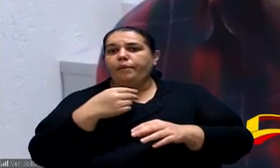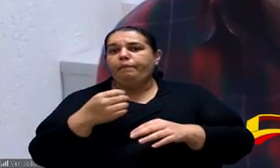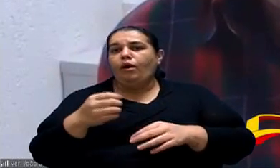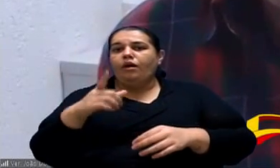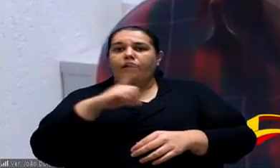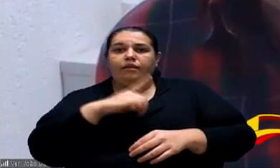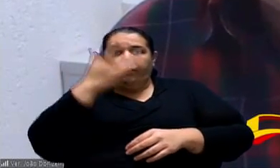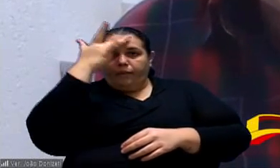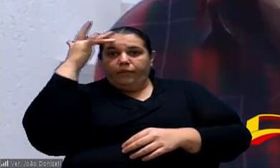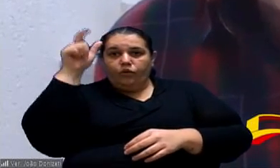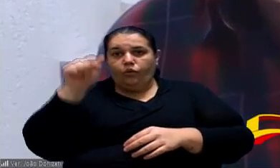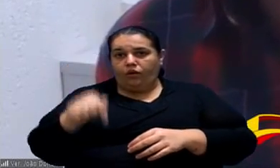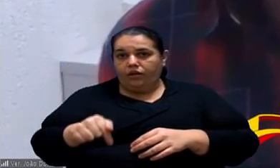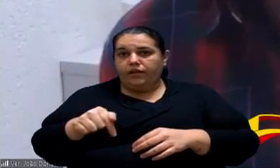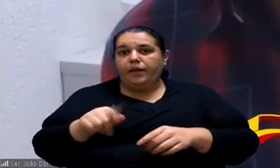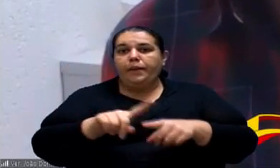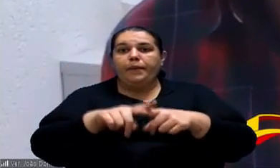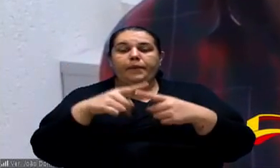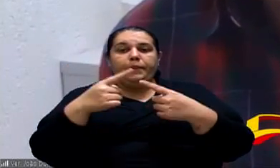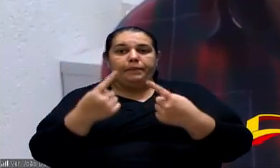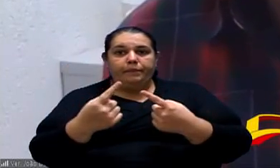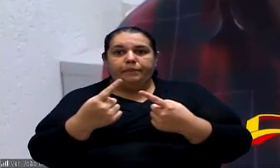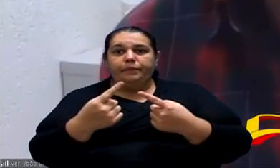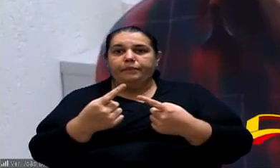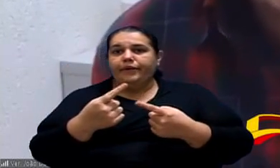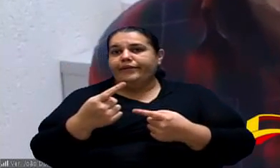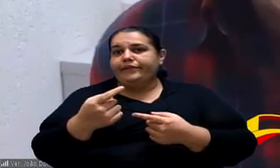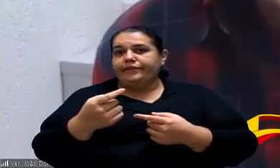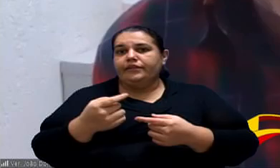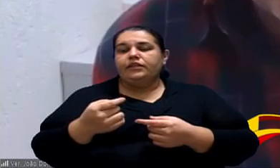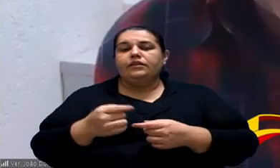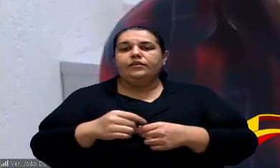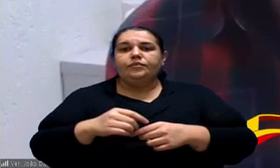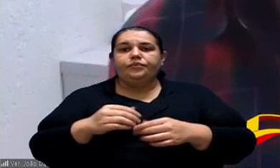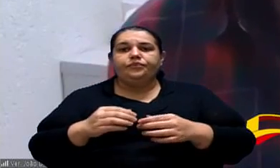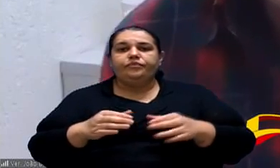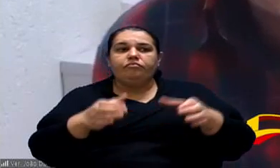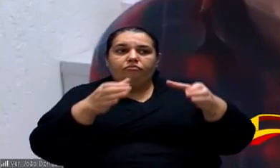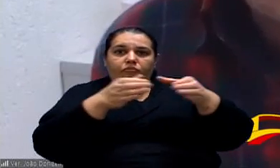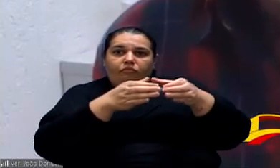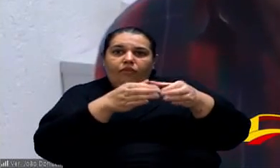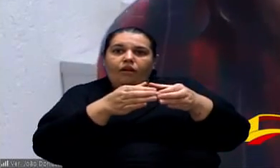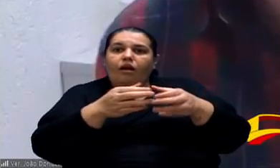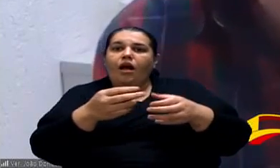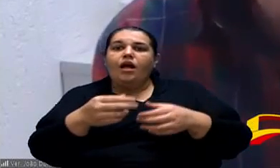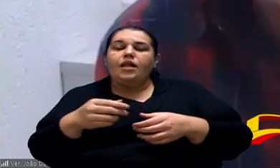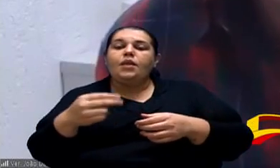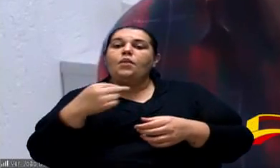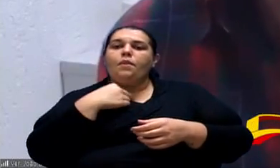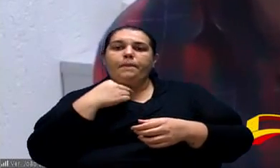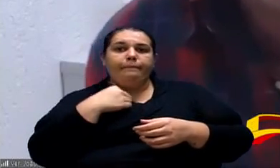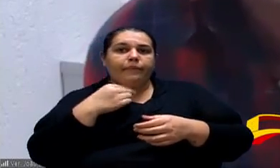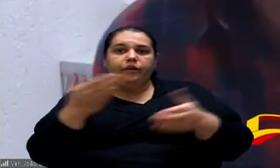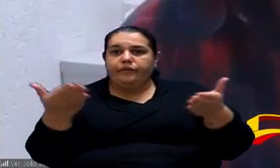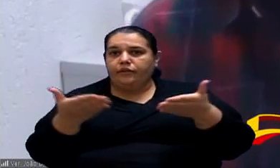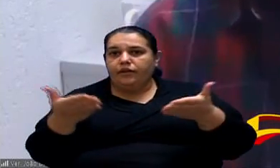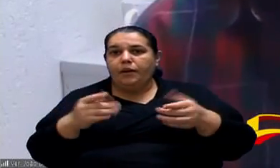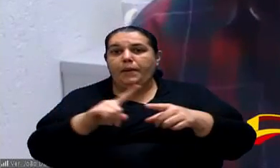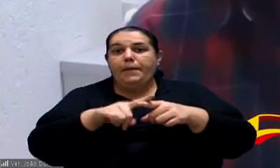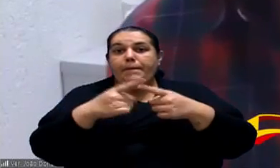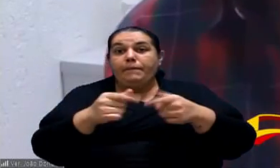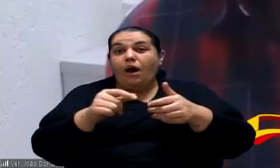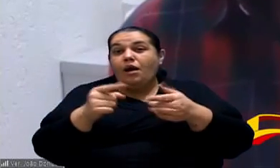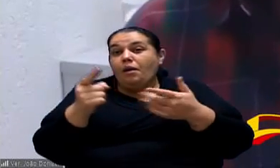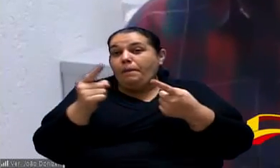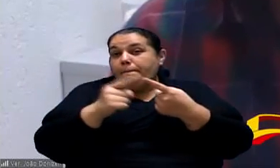receber em atividades de sessão normal, presencial, né? Mas passando isso, uma das primeiras coisas é